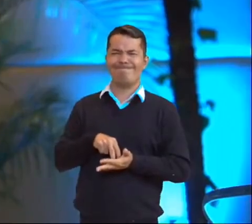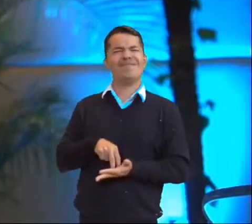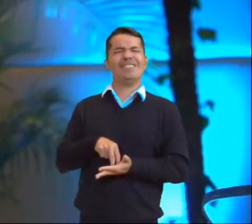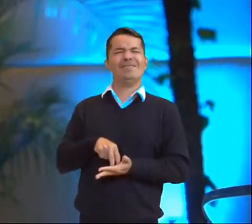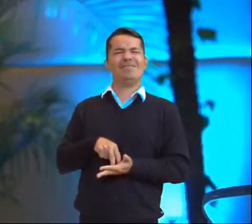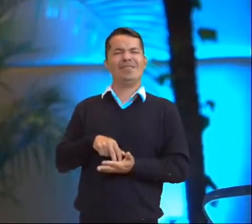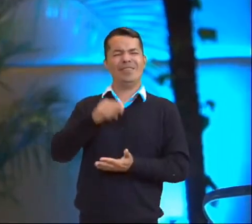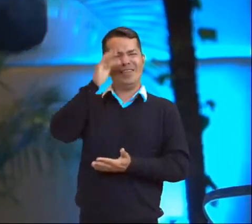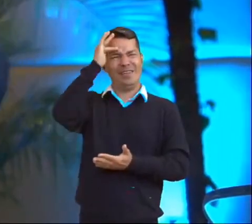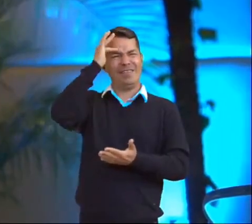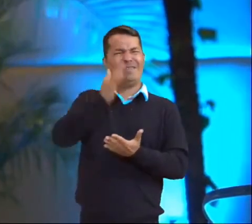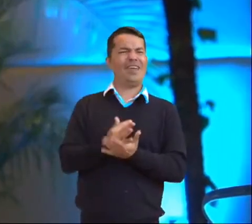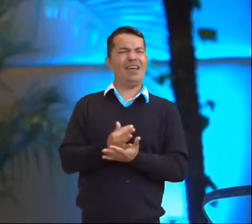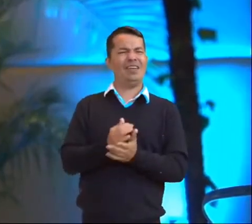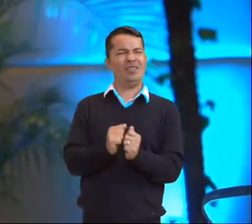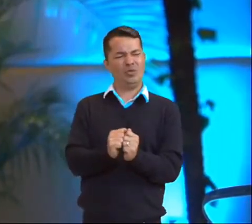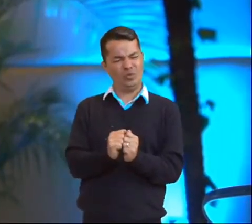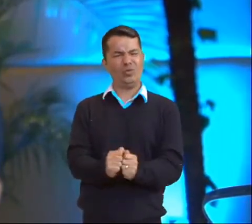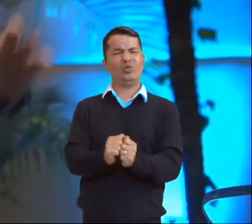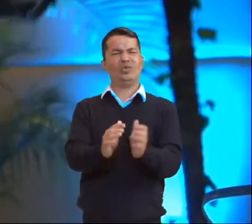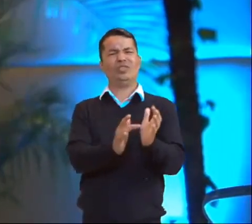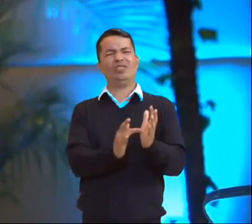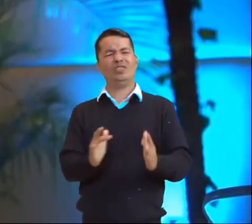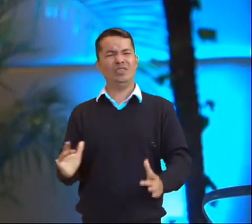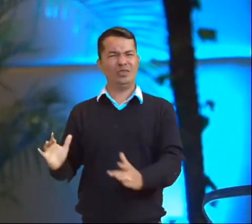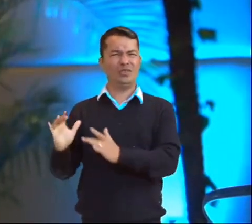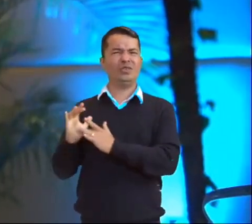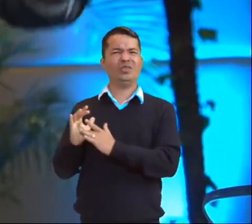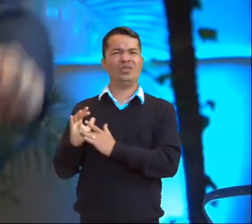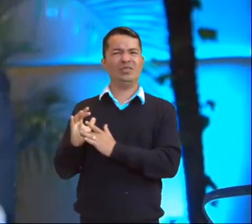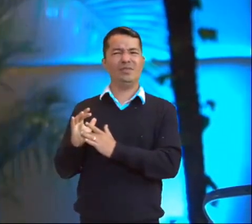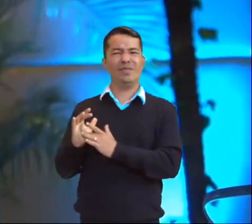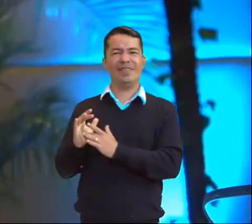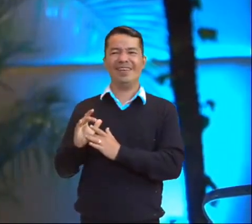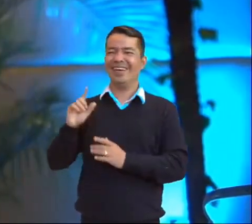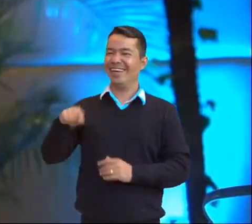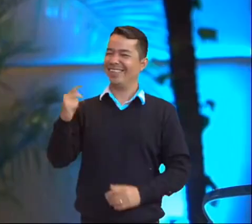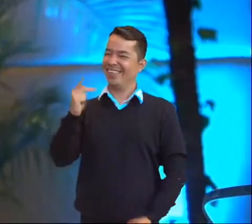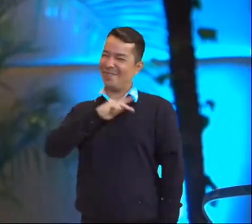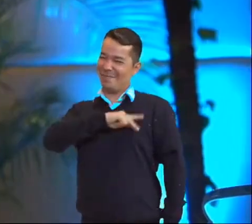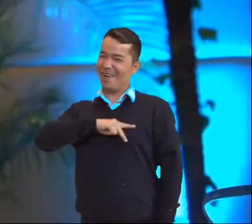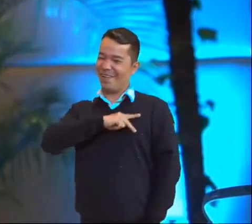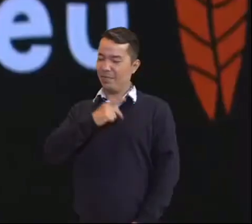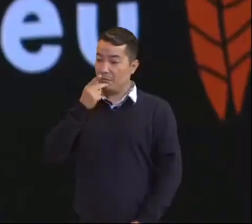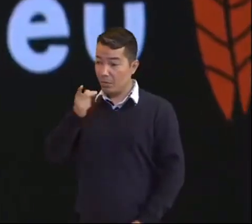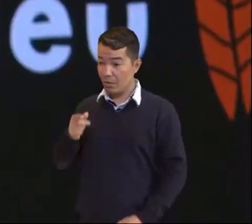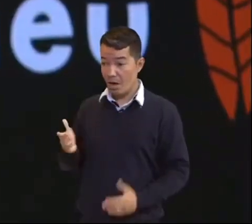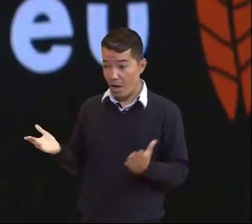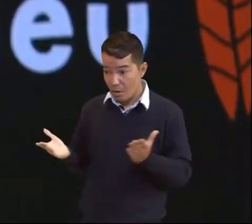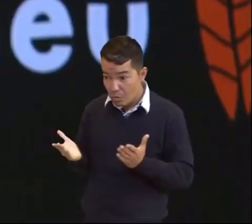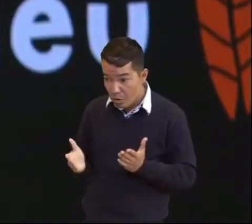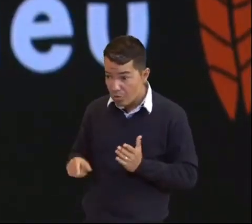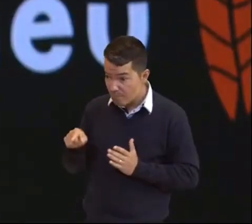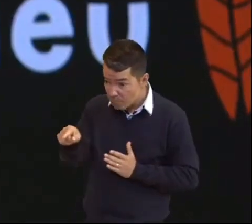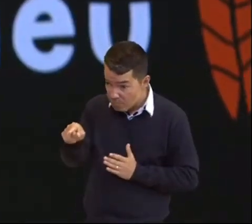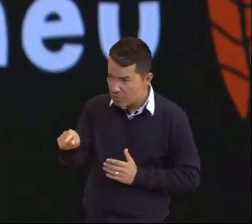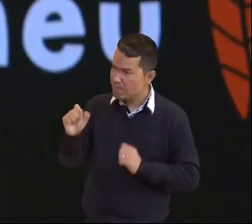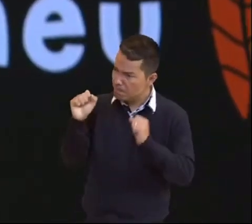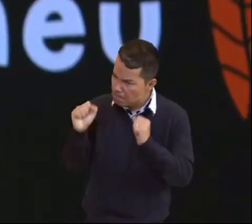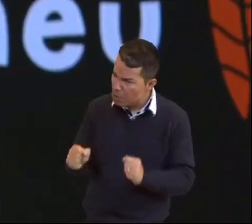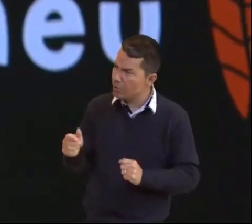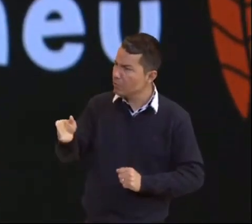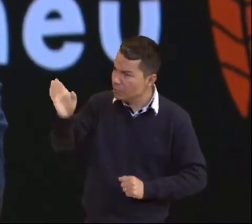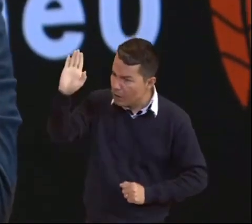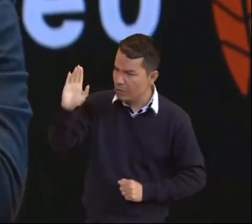Ele autoriza o seu filho. Ele autoriza Timóteo. Ele estende as mãos sobre eles. E